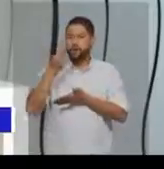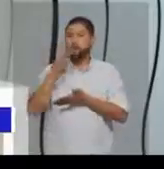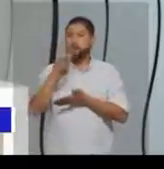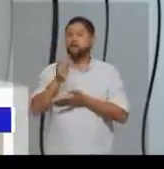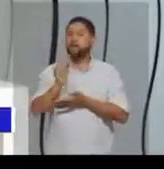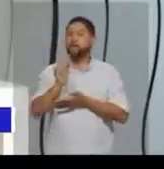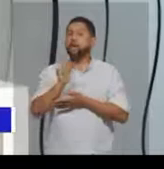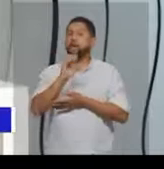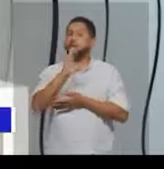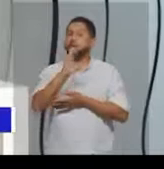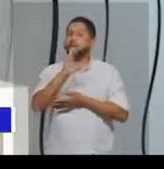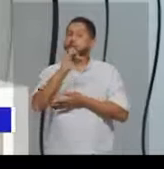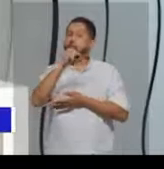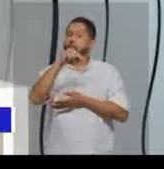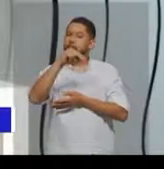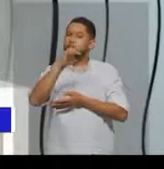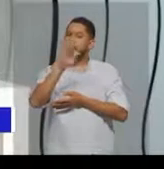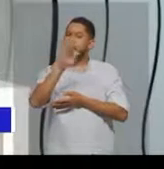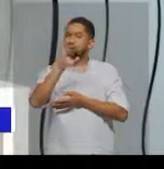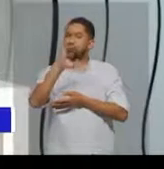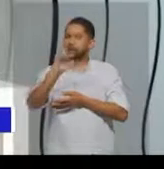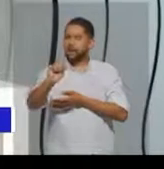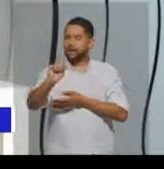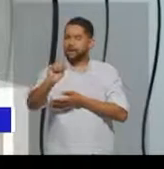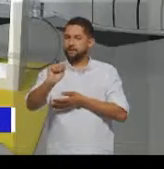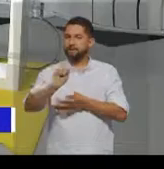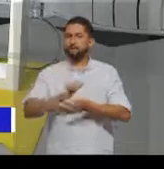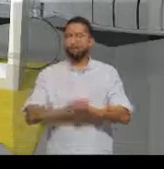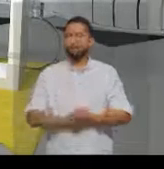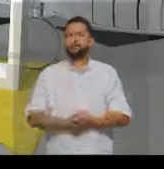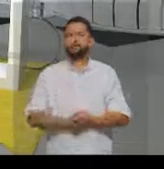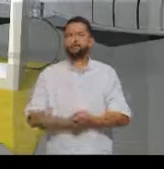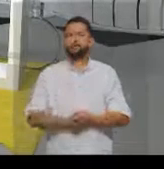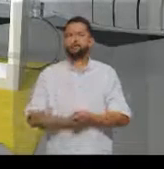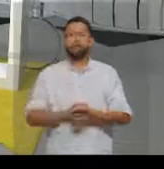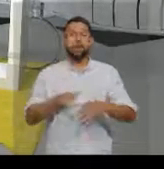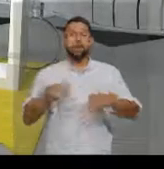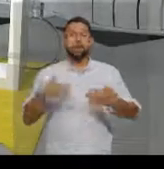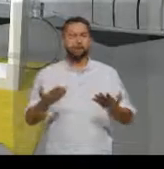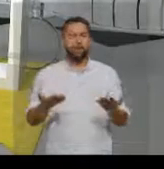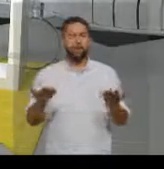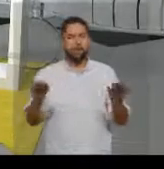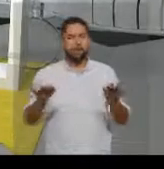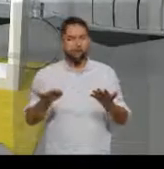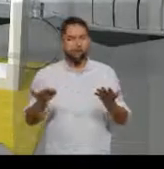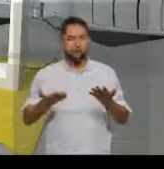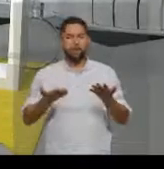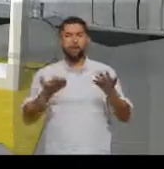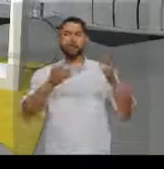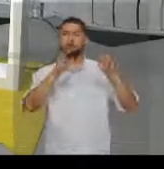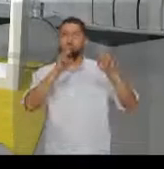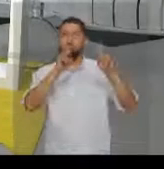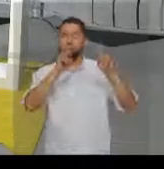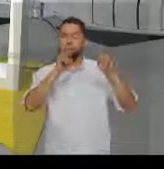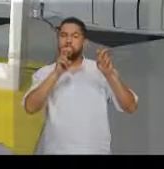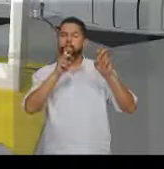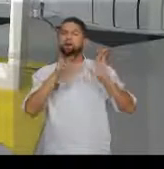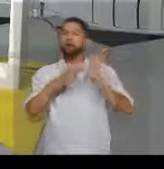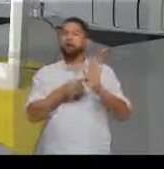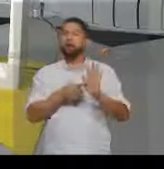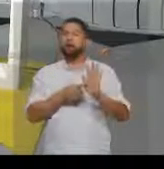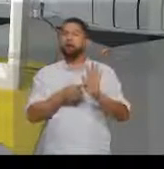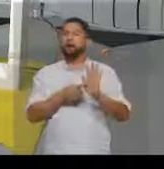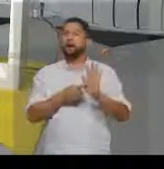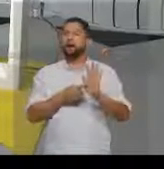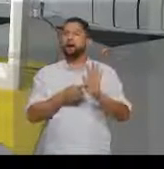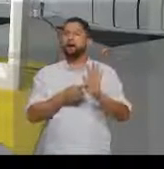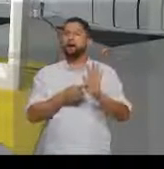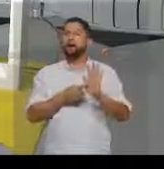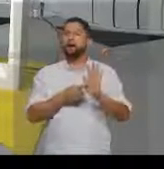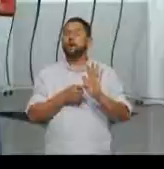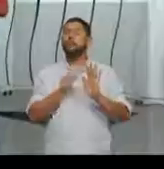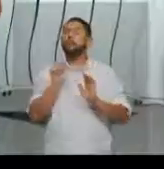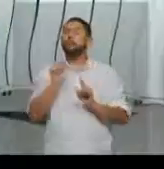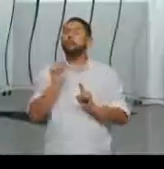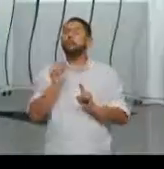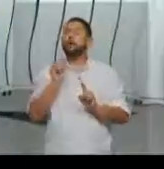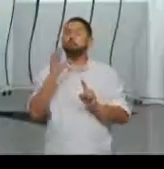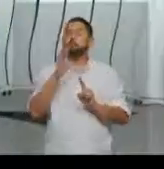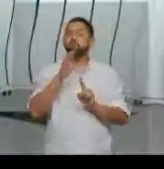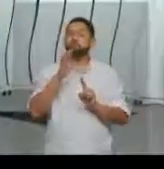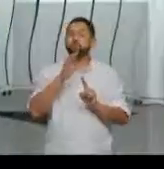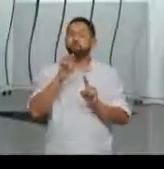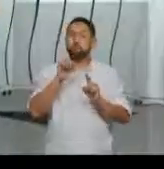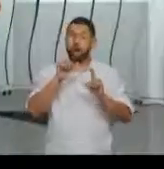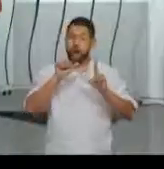sobre cinética. Bom, então, no tema de hoje nós vamos trabalhar um pouquinho sobre quais são os fatores que afetam